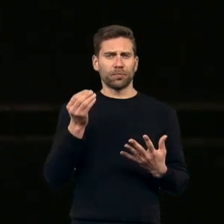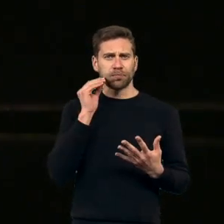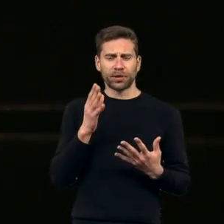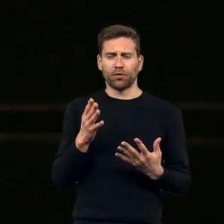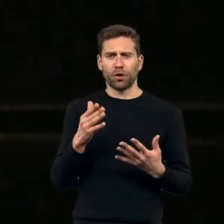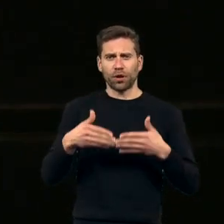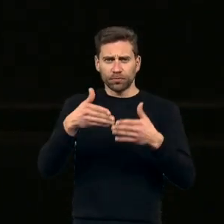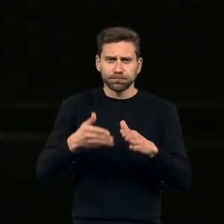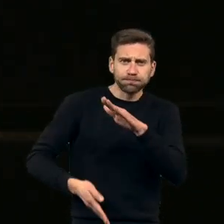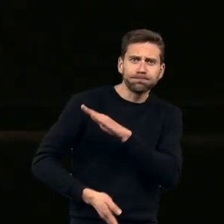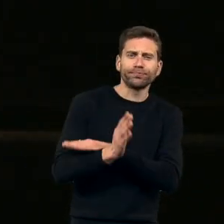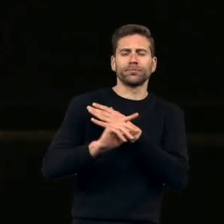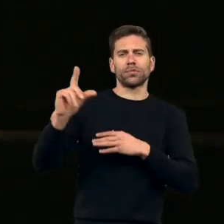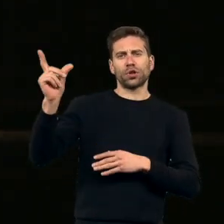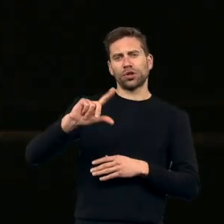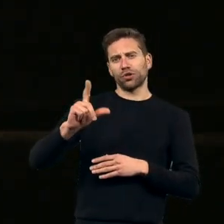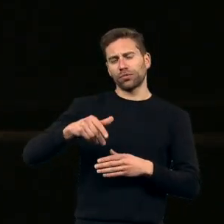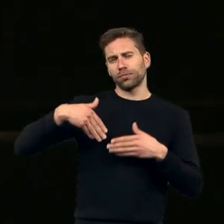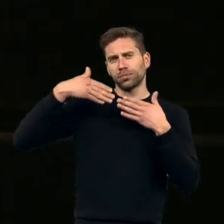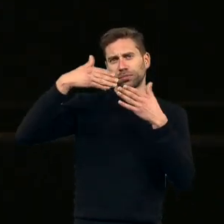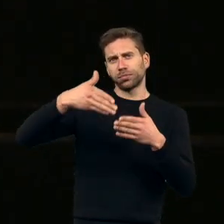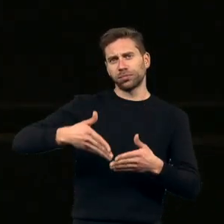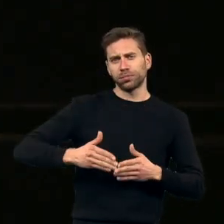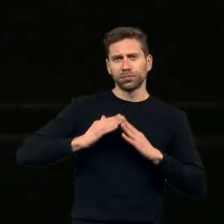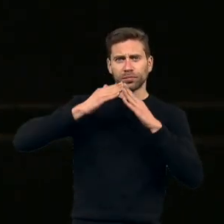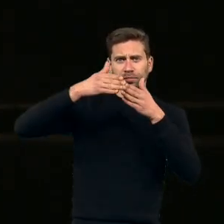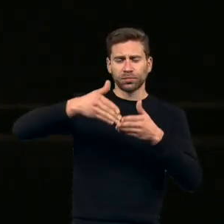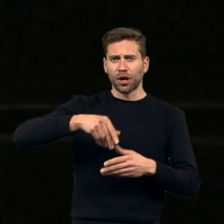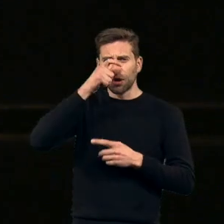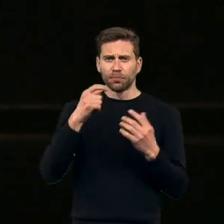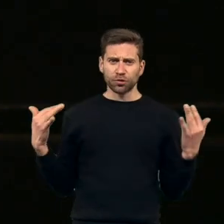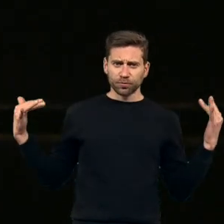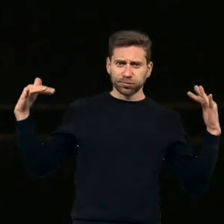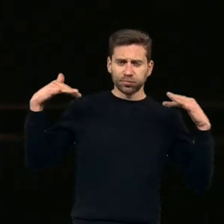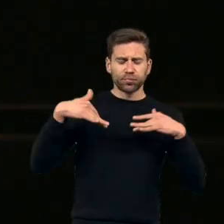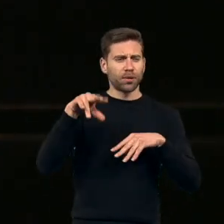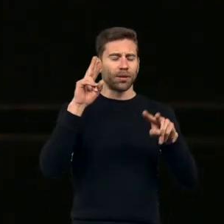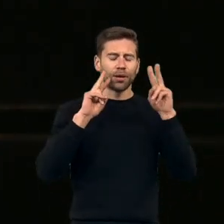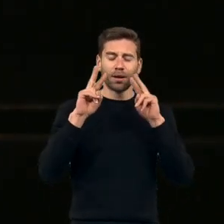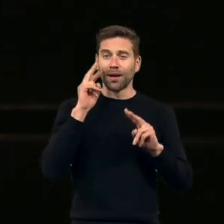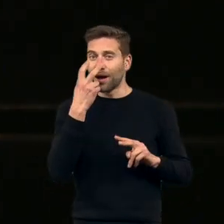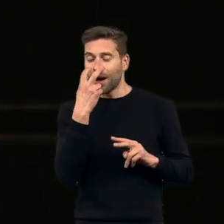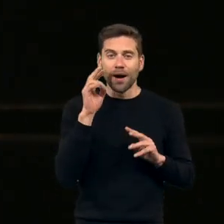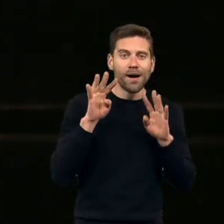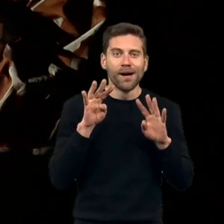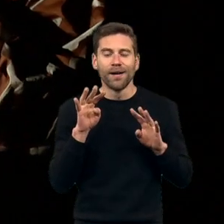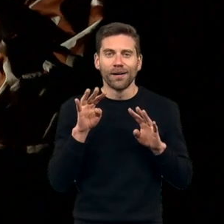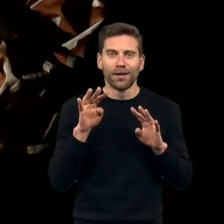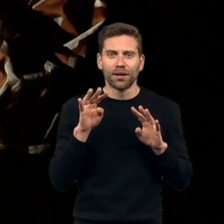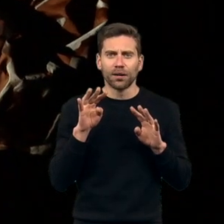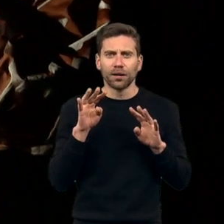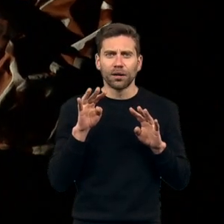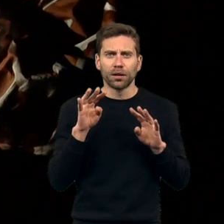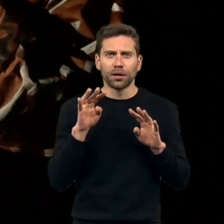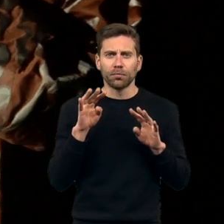do Porto de Lisboa, hoje tenho-te uma afeição curiosa e grata por isso. Por isso